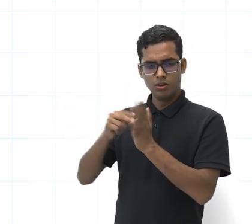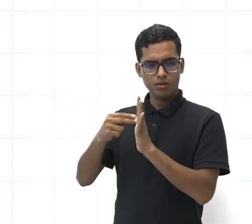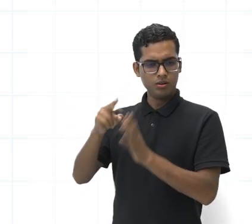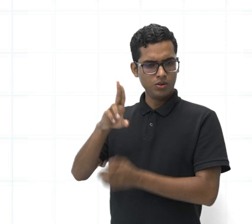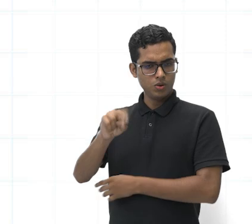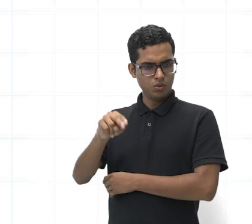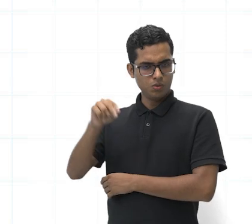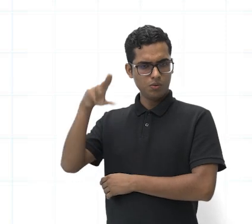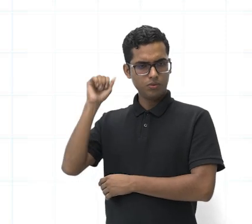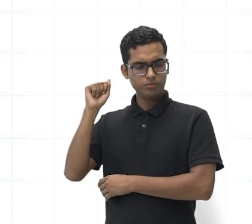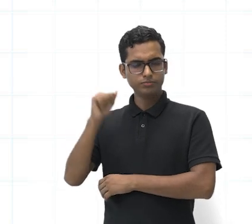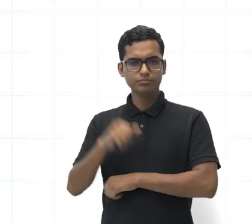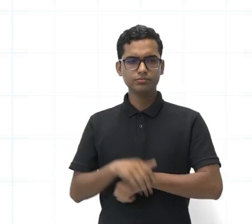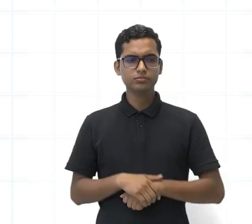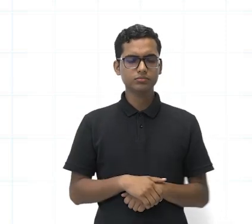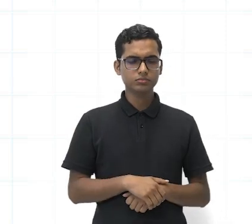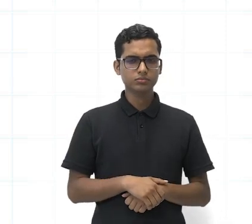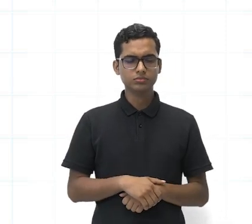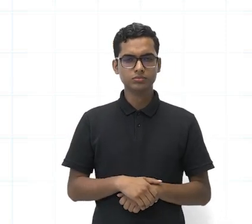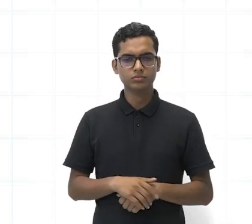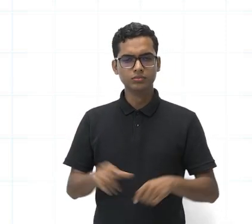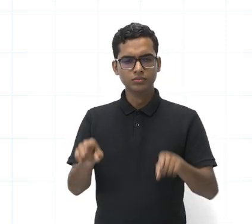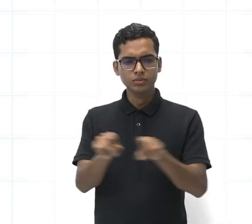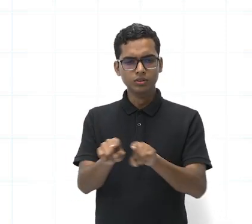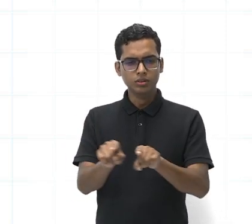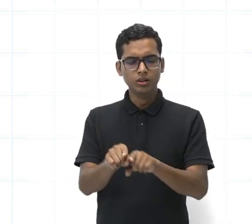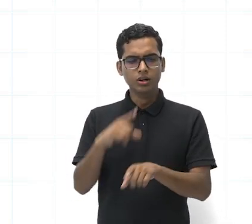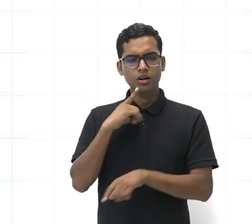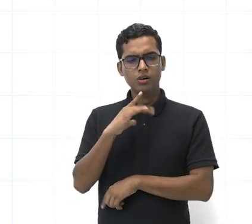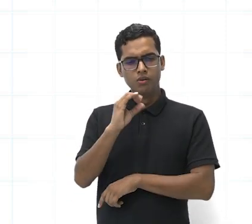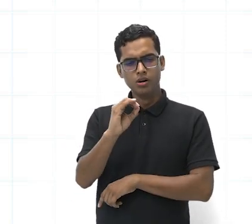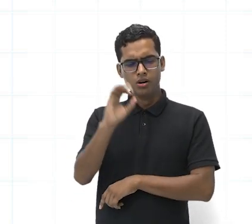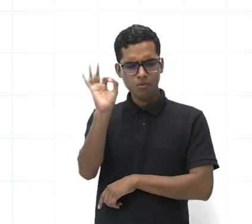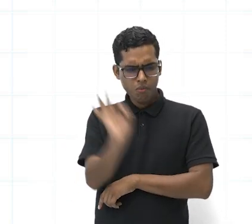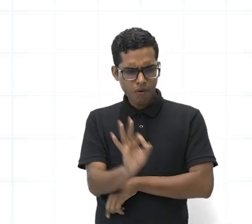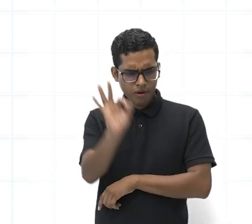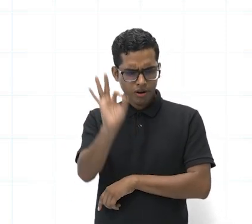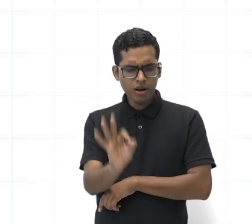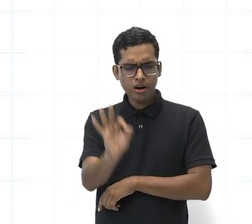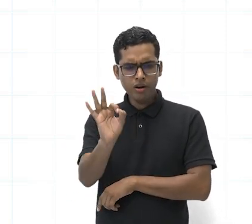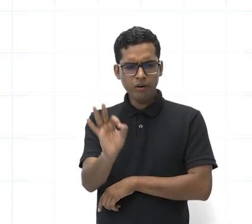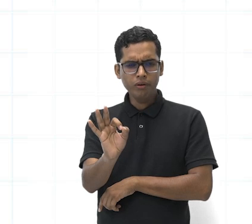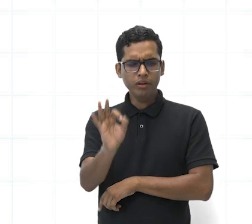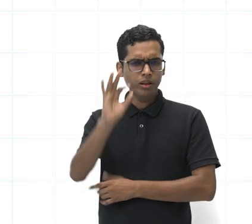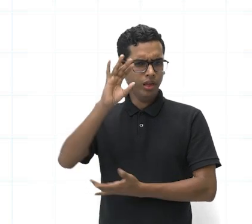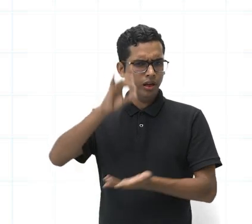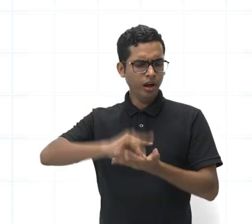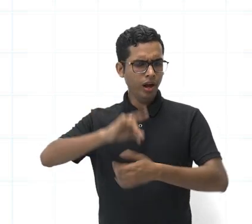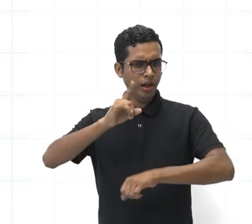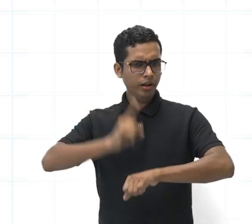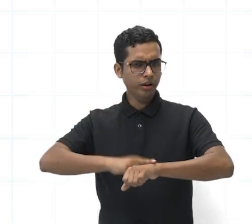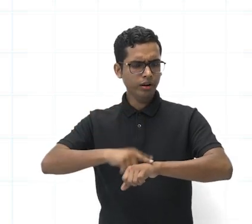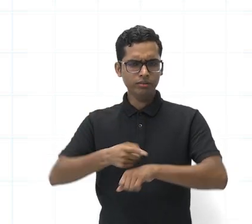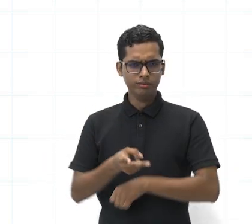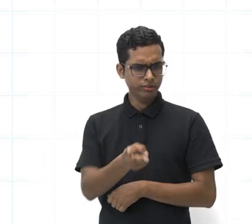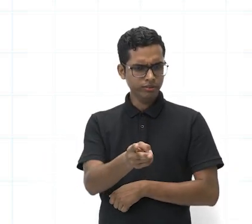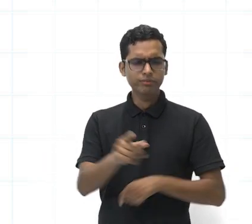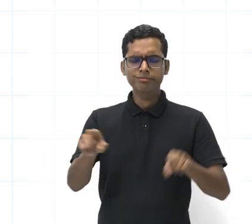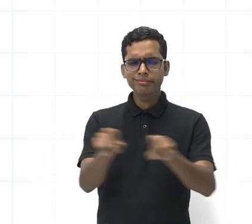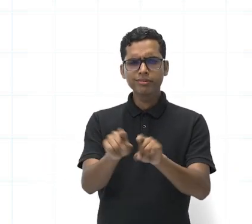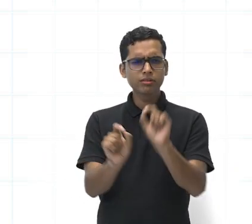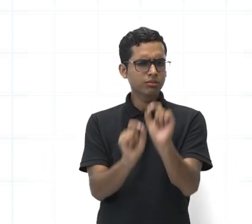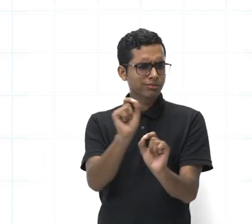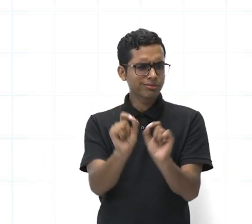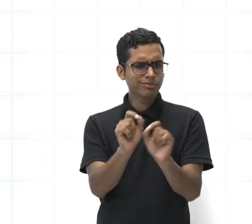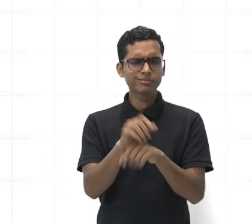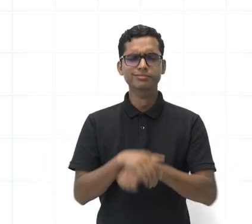E, né, a definição dele em inglês vai ser 0% of the time, ou seja, 0% das vezes. Not